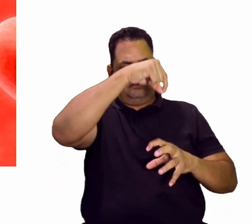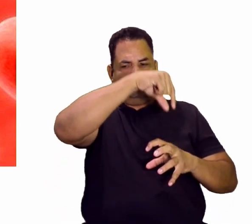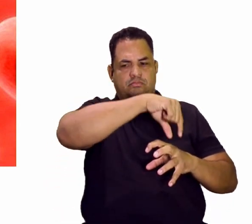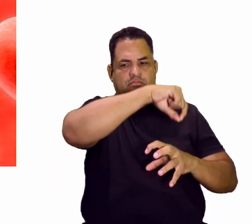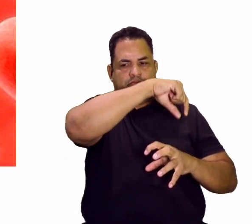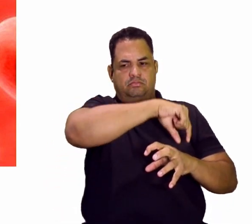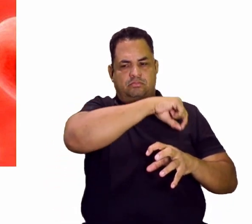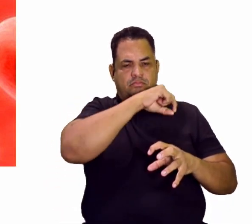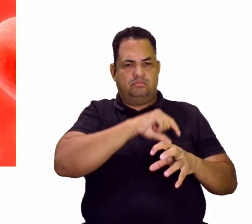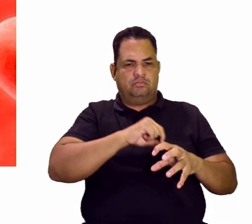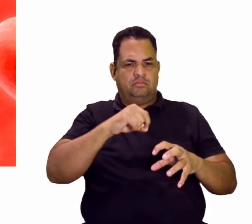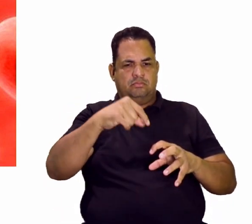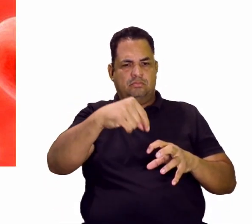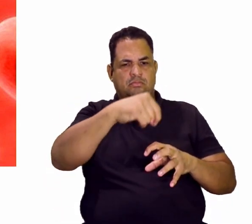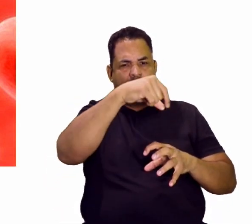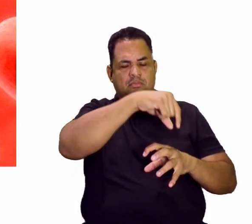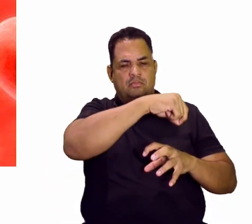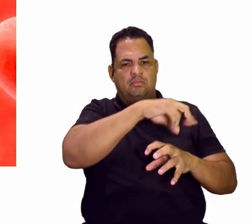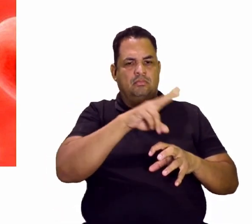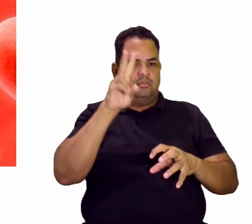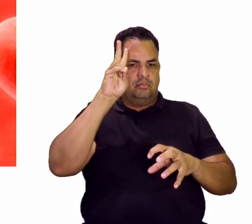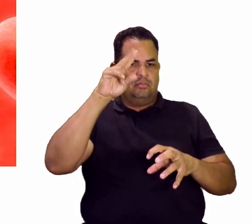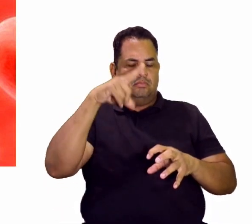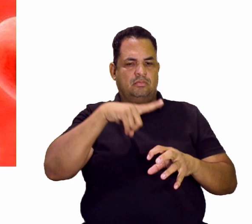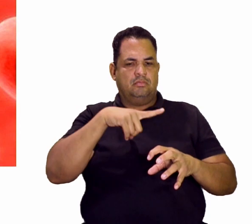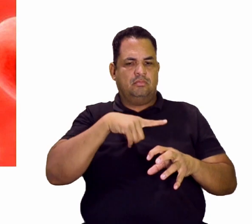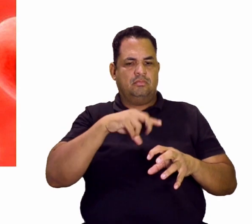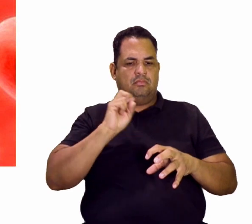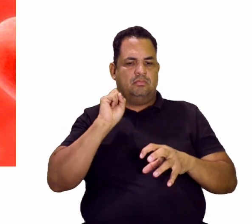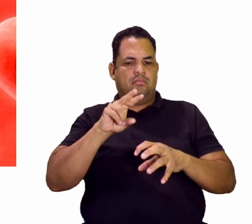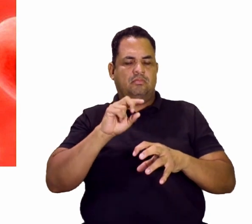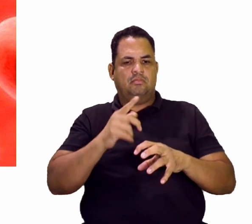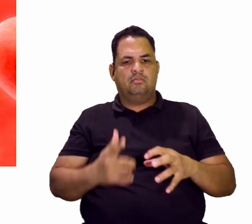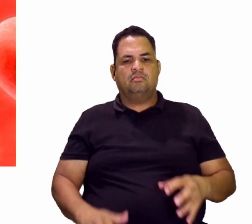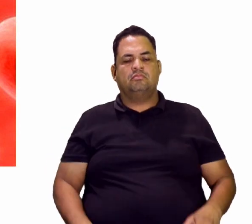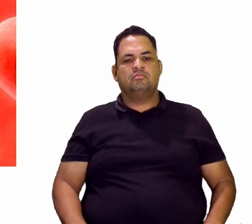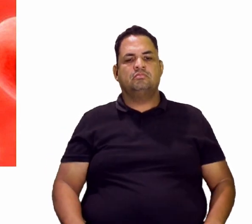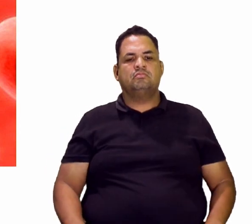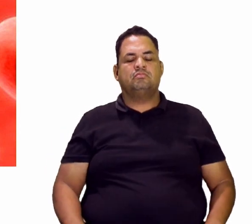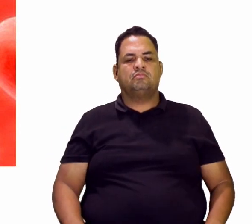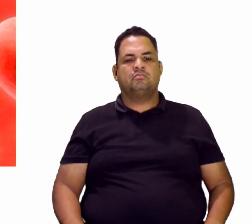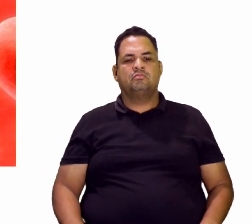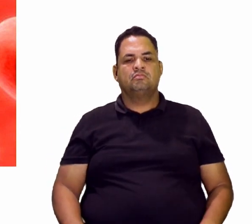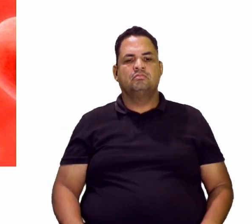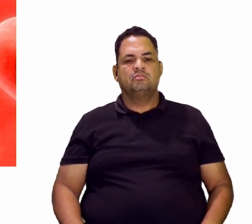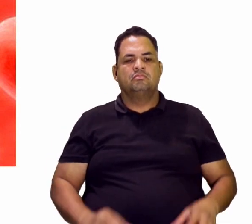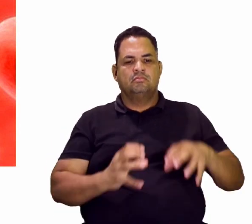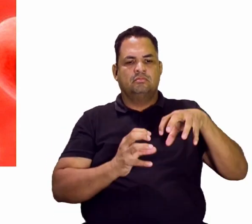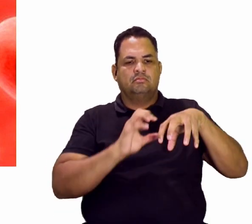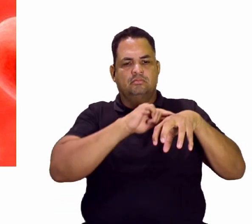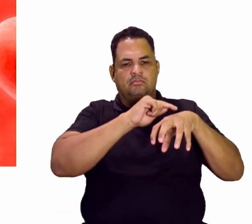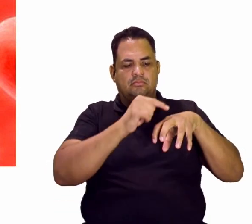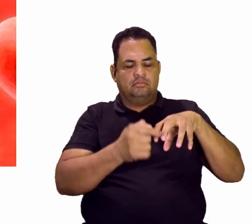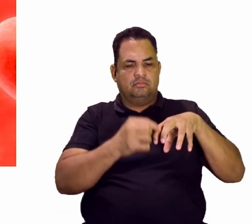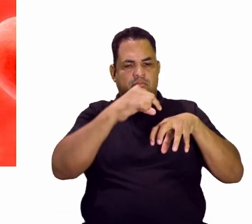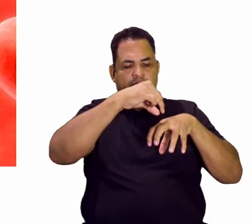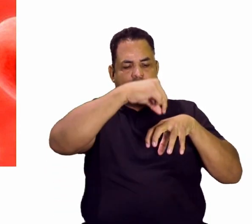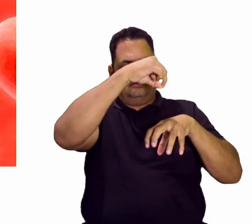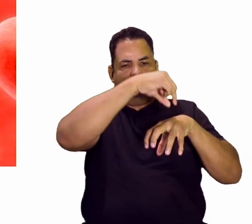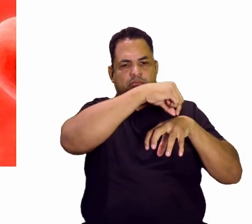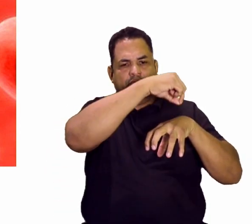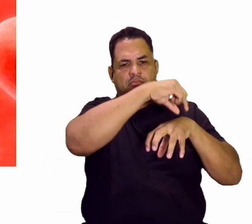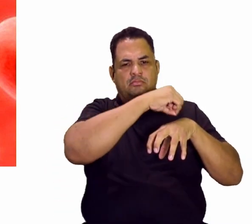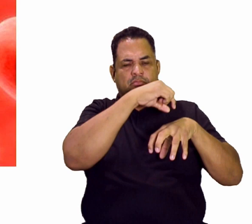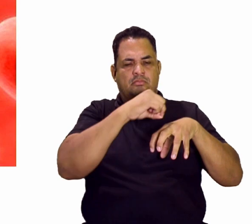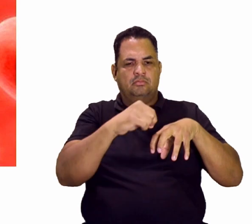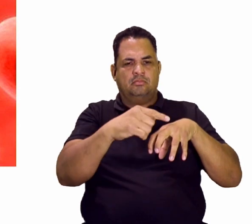ou do envelope, tá? Lembra que a gente vai ter vírus envelopado ou só com a cápsula proteica, tá? E aí,